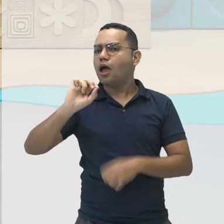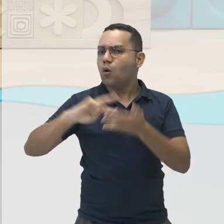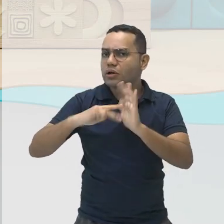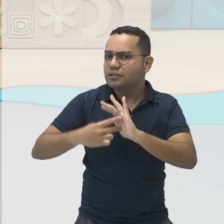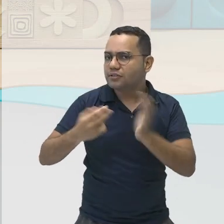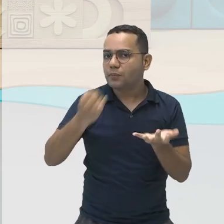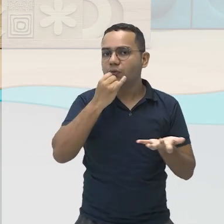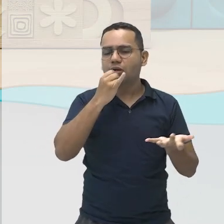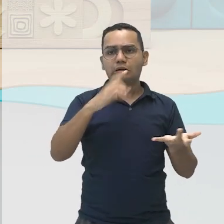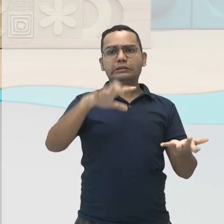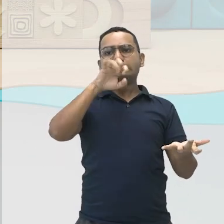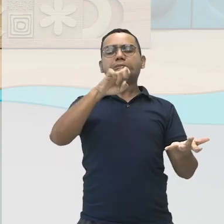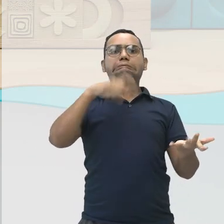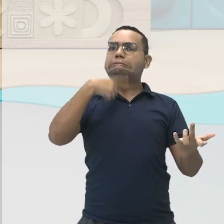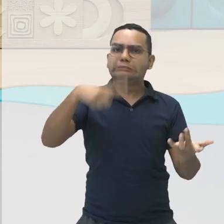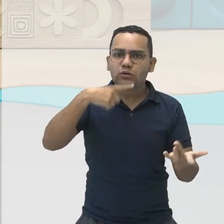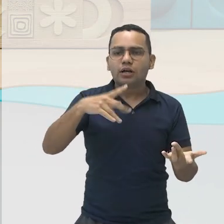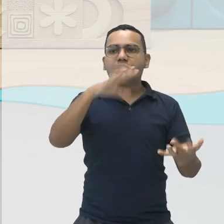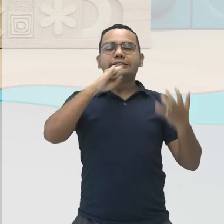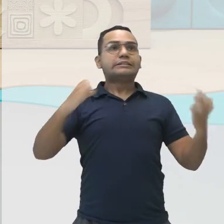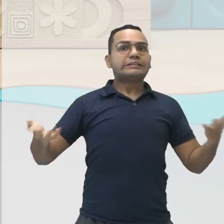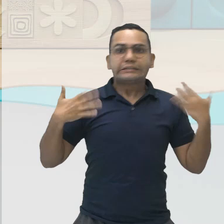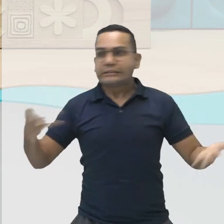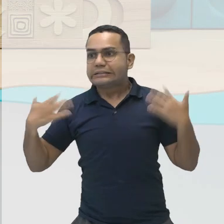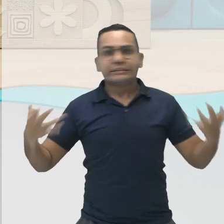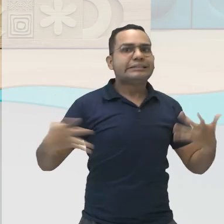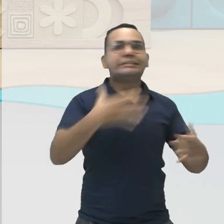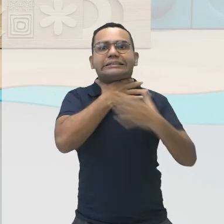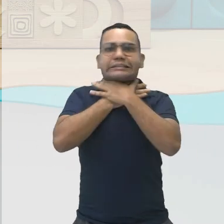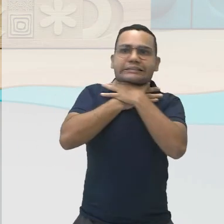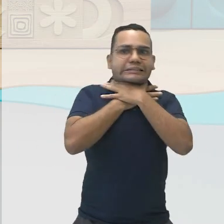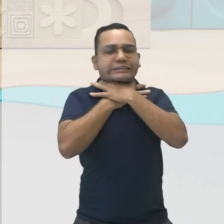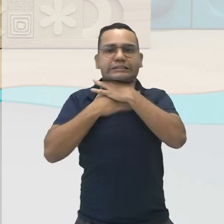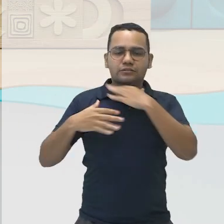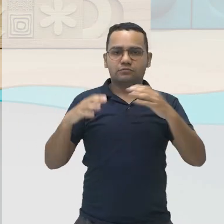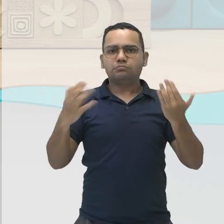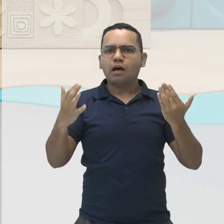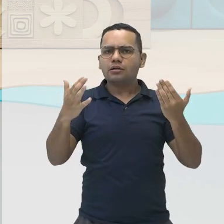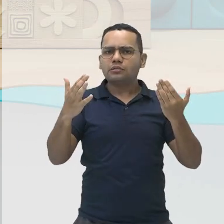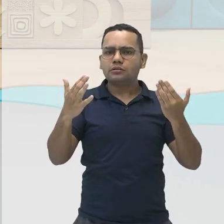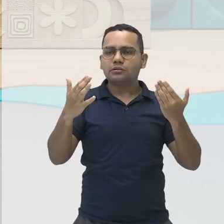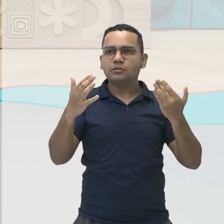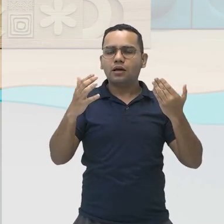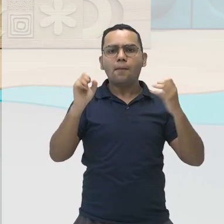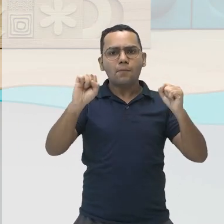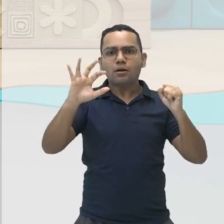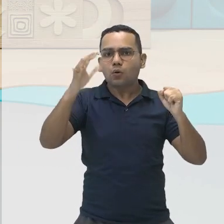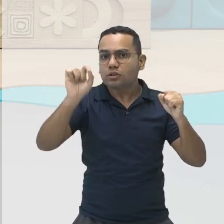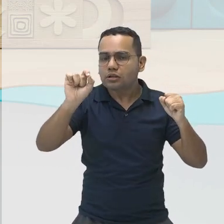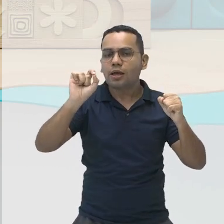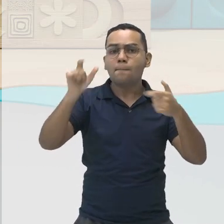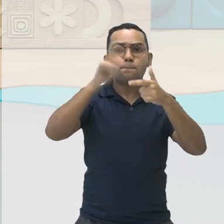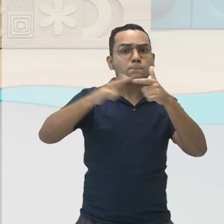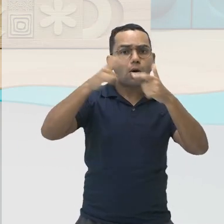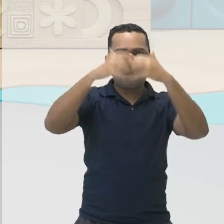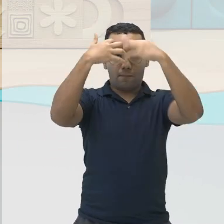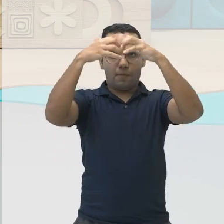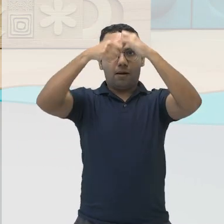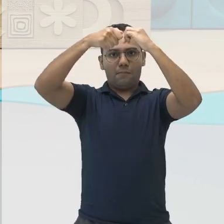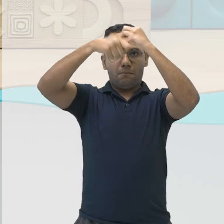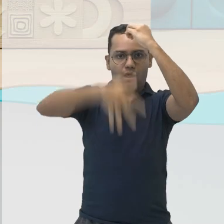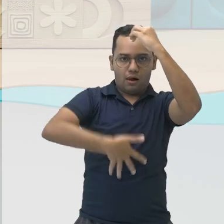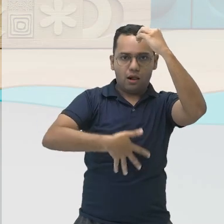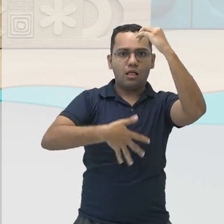por conta disso, ela pode ter sérios danos no sistema nervoso central, que pode fazer com que ela